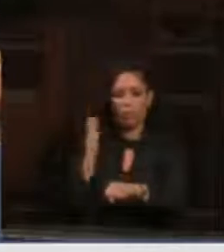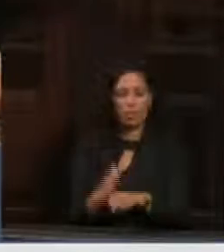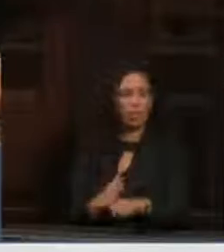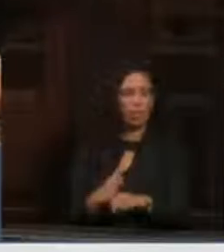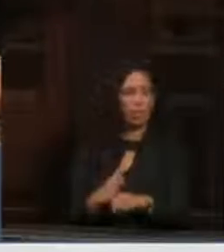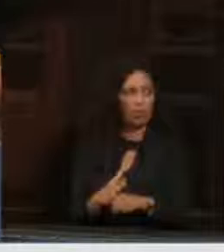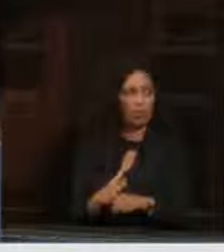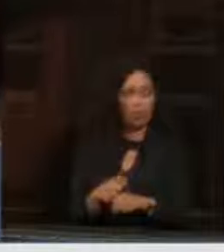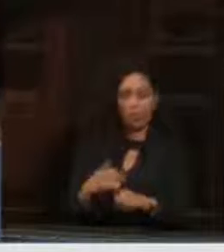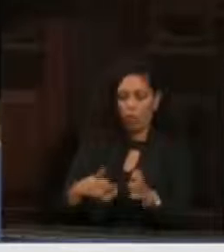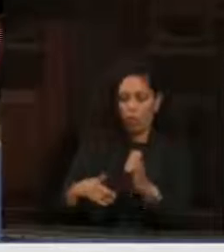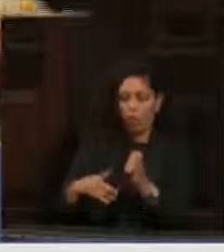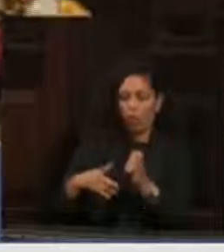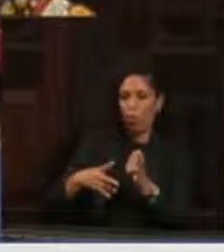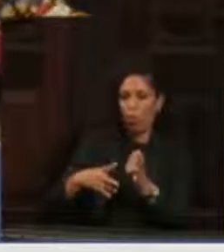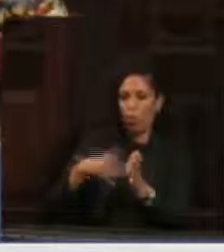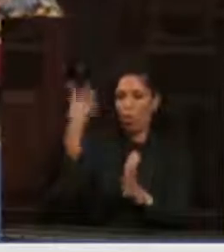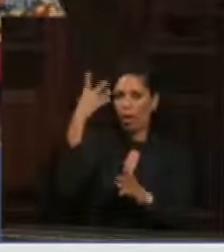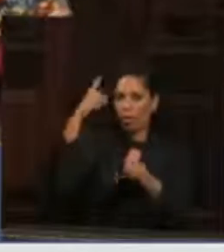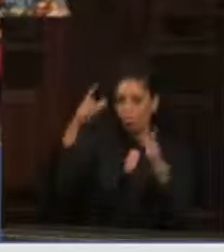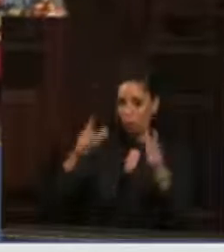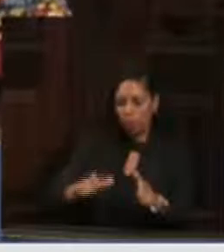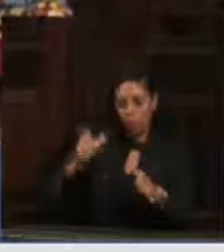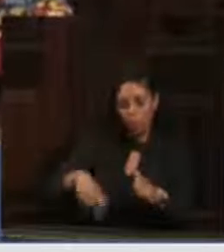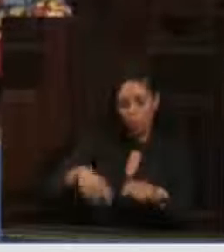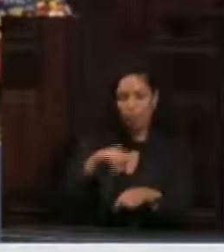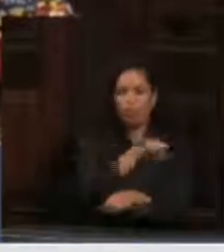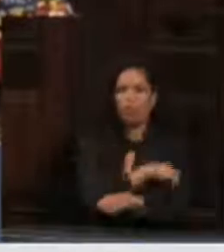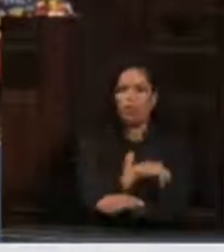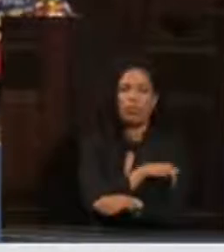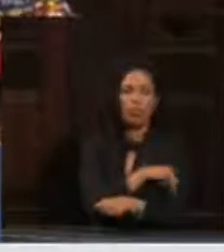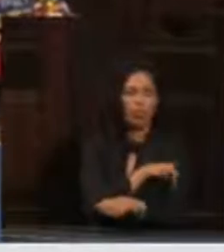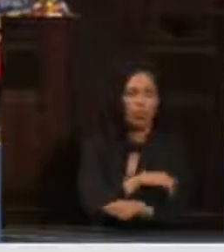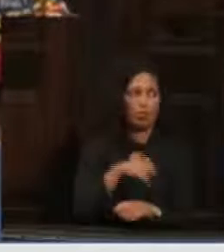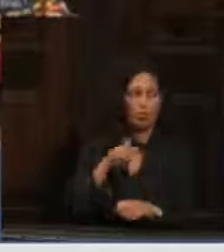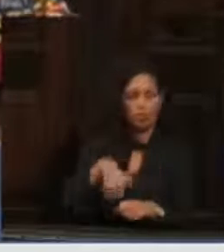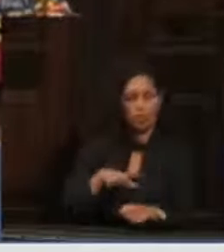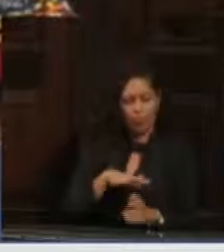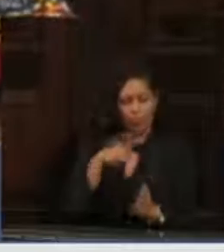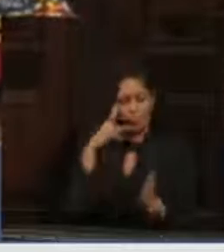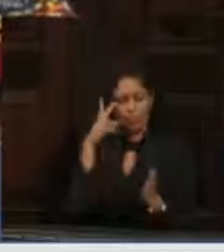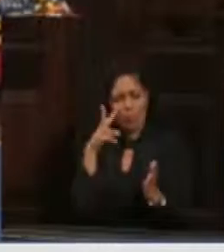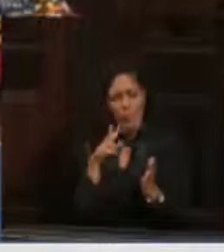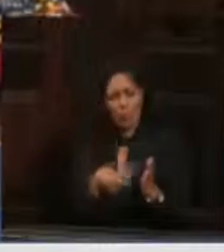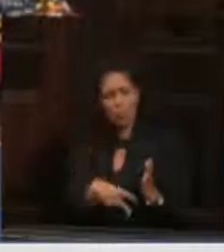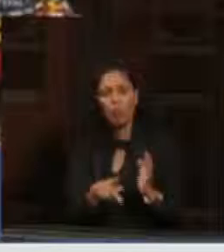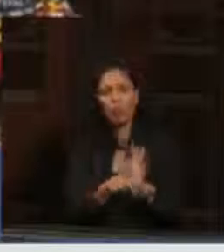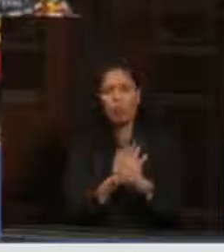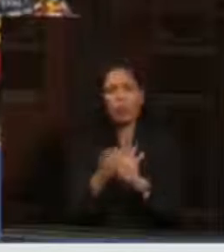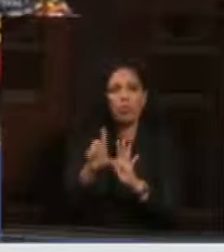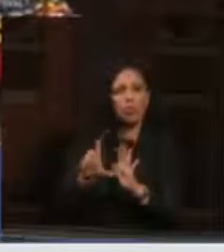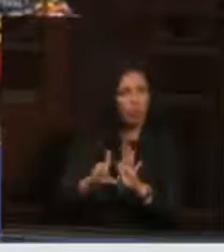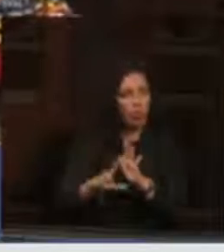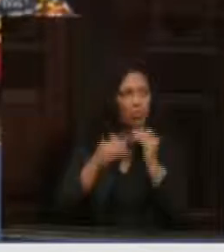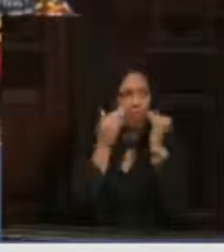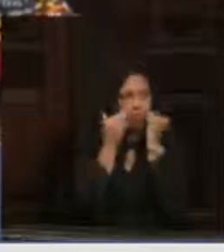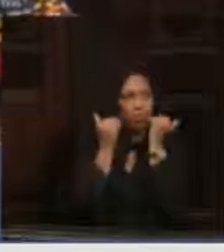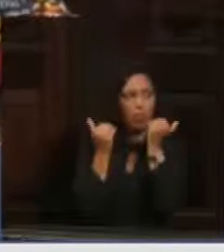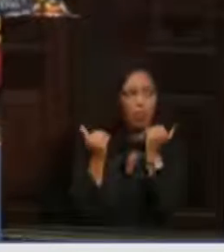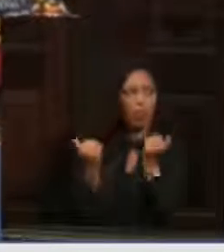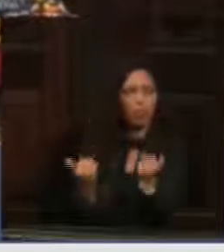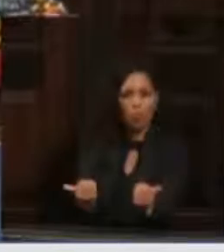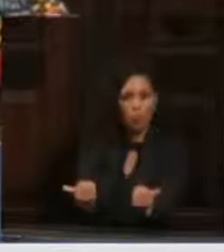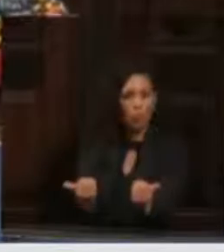temos 1/4 disso. Então, é impressionante quando a gente olha para um projeto como esse, que apresenta